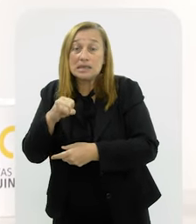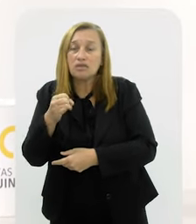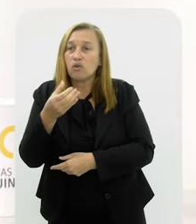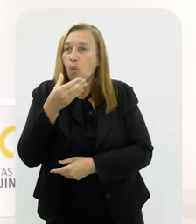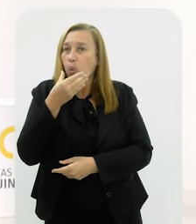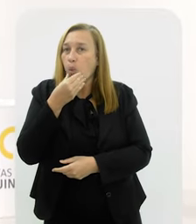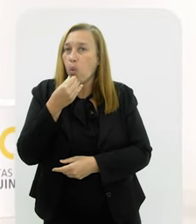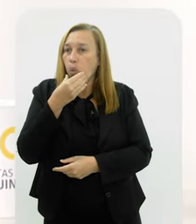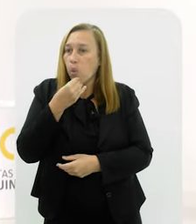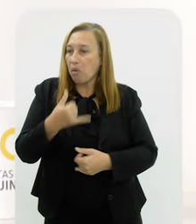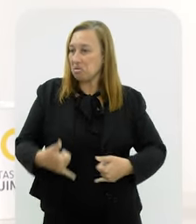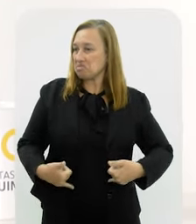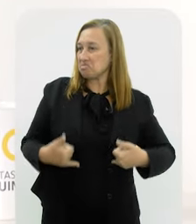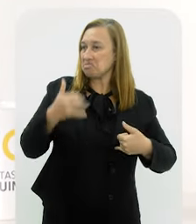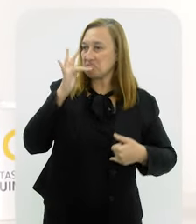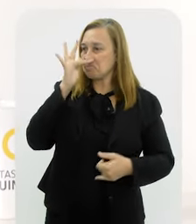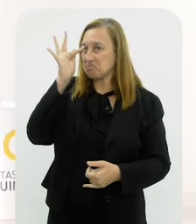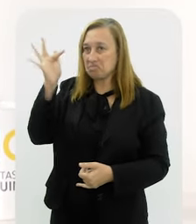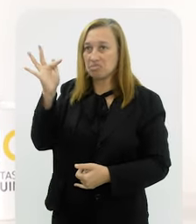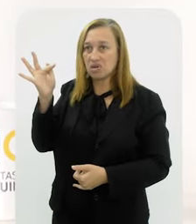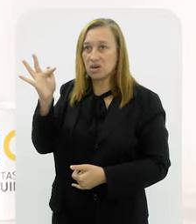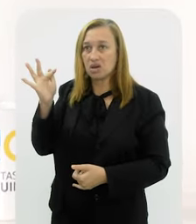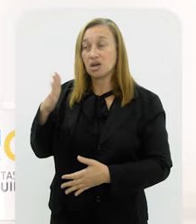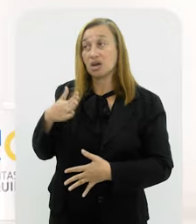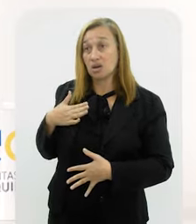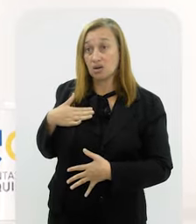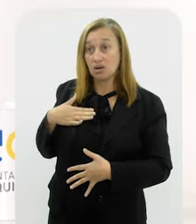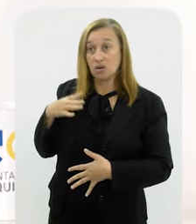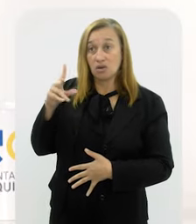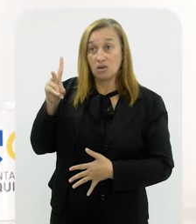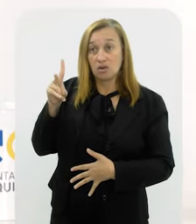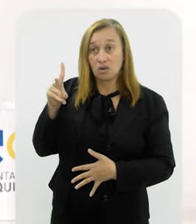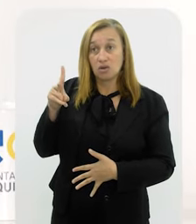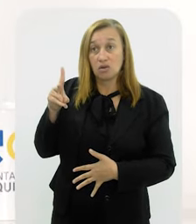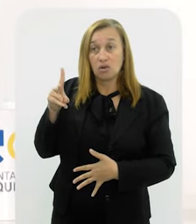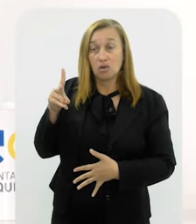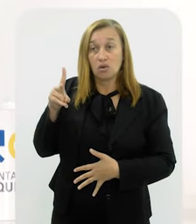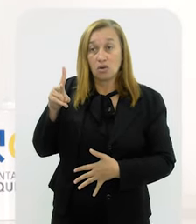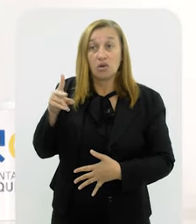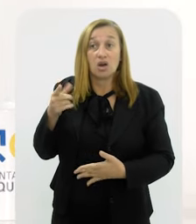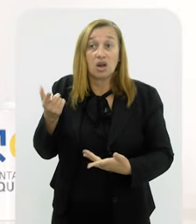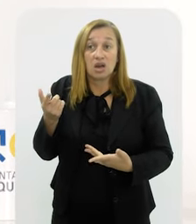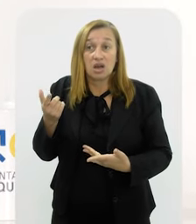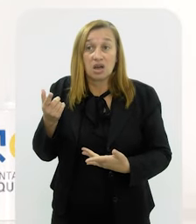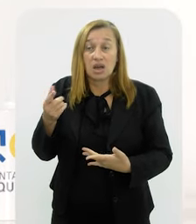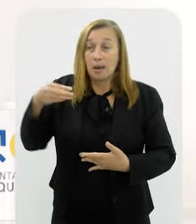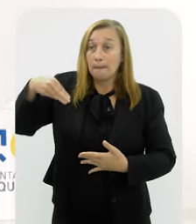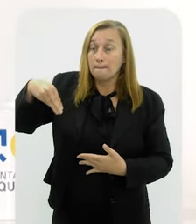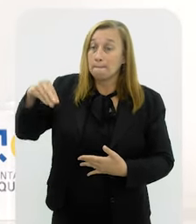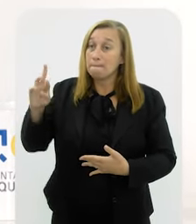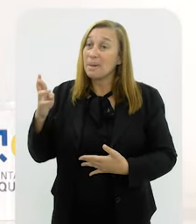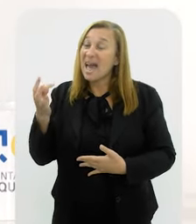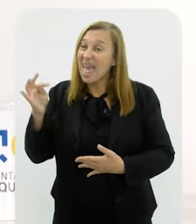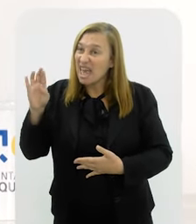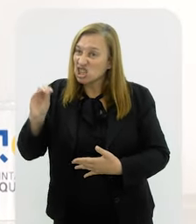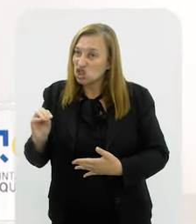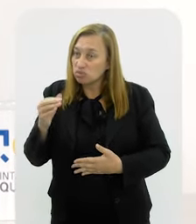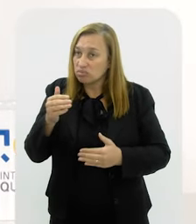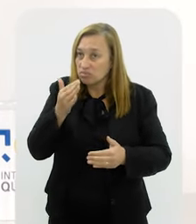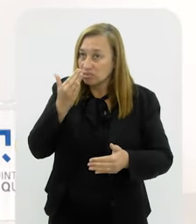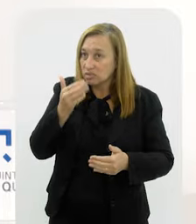Se for um cara vaidoso, porque o meu nome me assusta. Sim, sem dúvida. Ter essa coisa de maestro na frente,